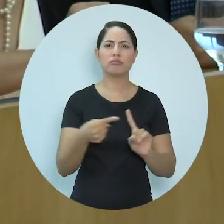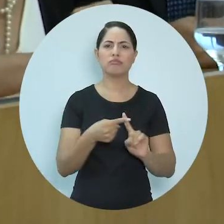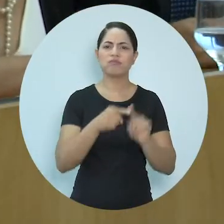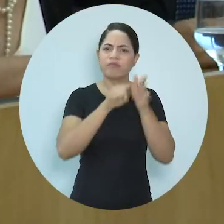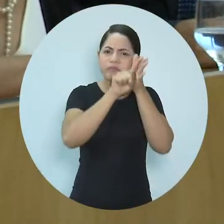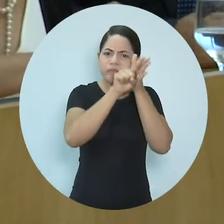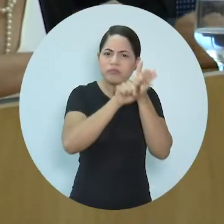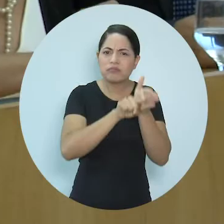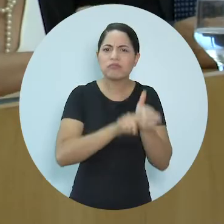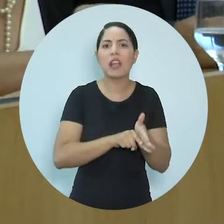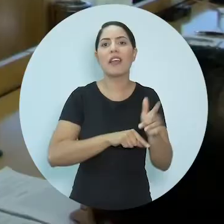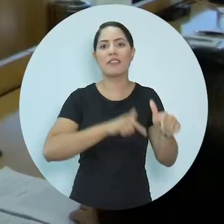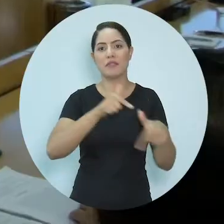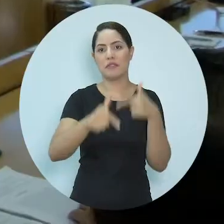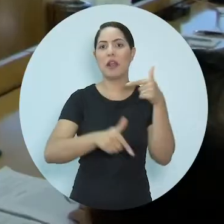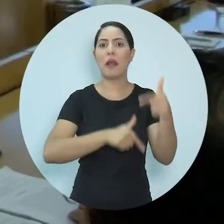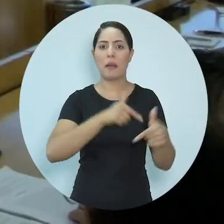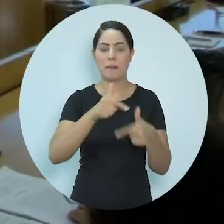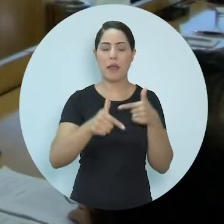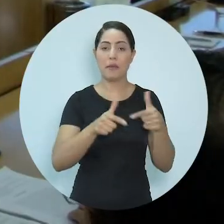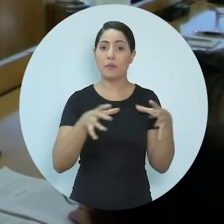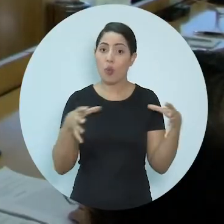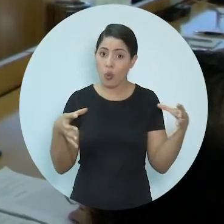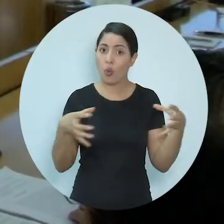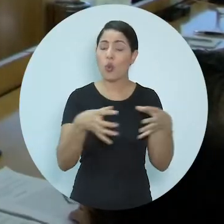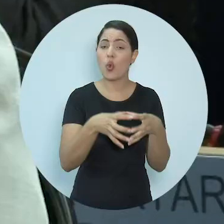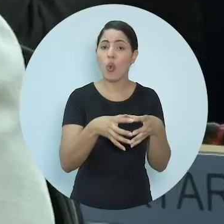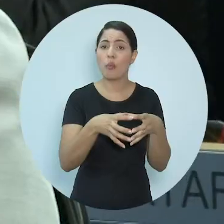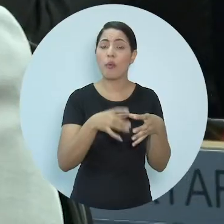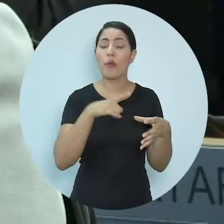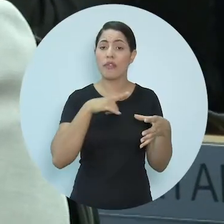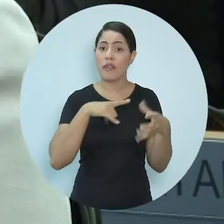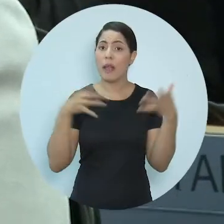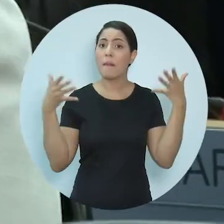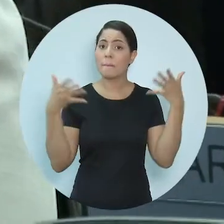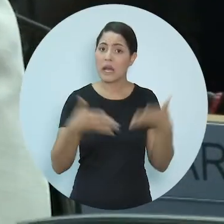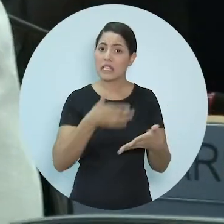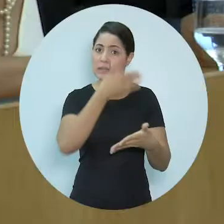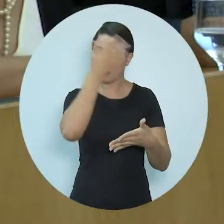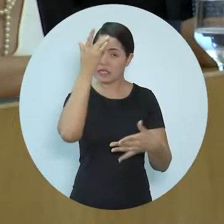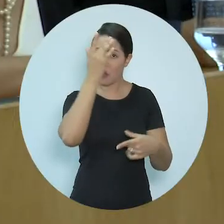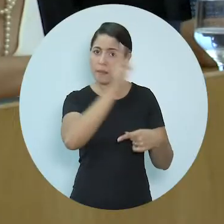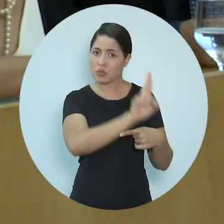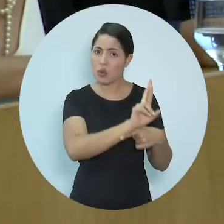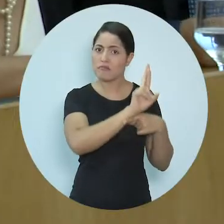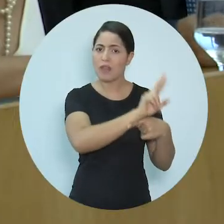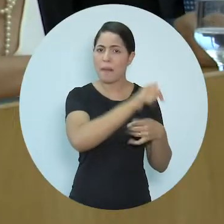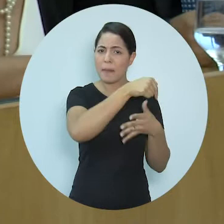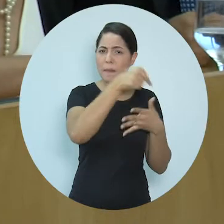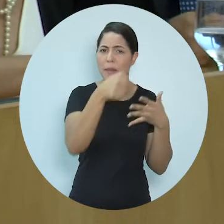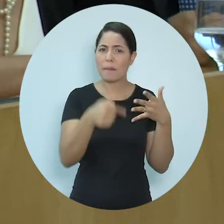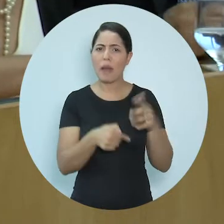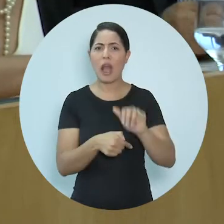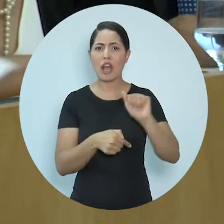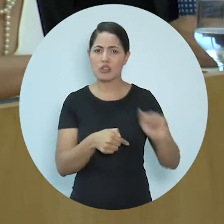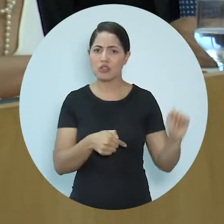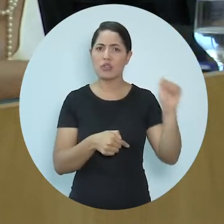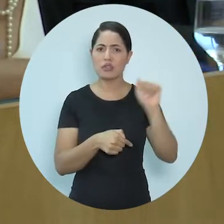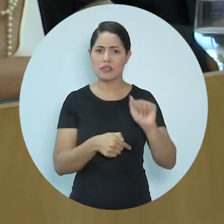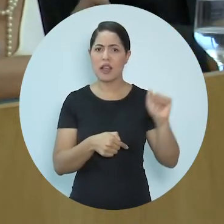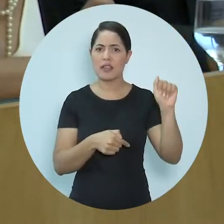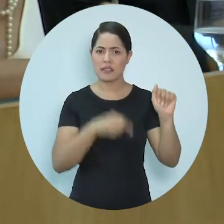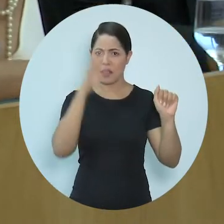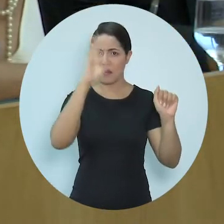Comissão de Altos Estudos do Direito do Trabalho. O grupo vai contar com a participação de representantes das